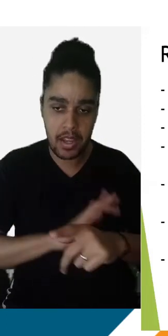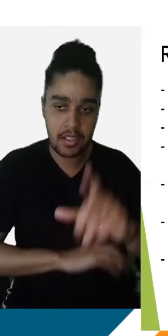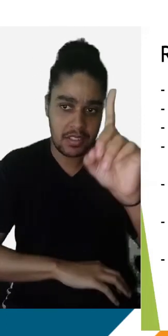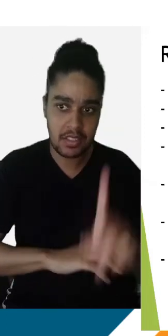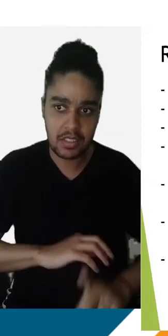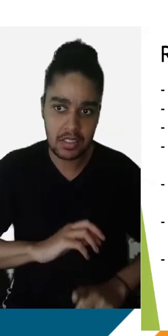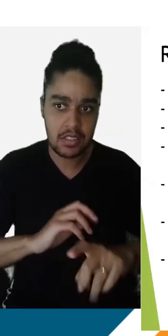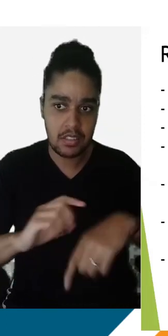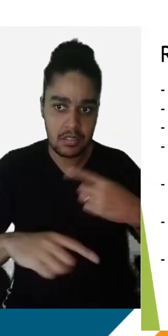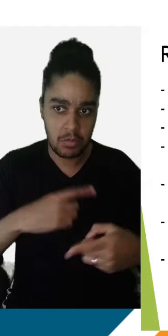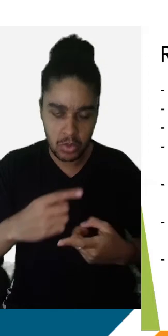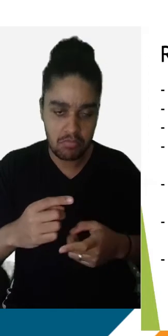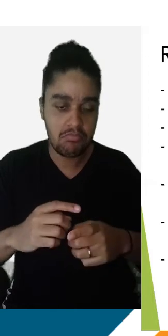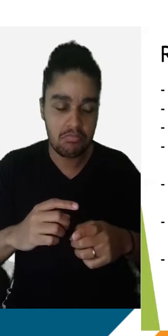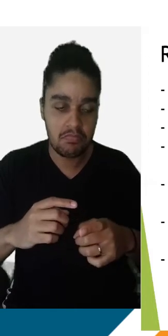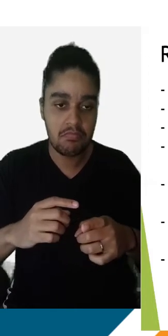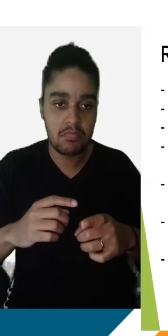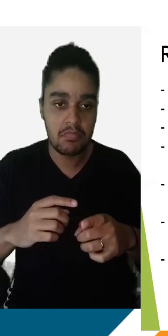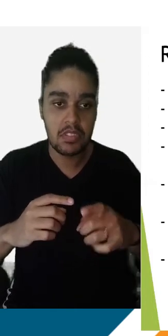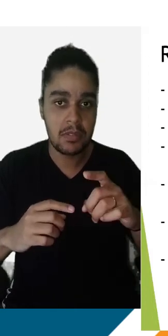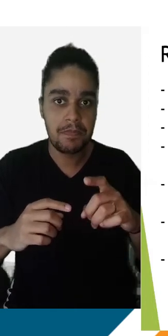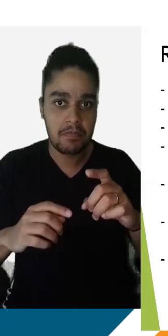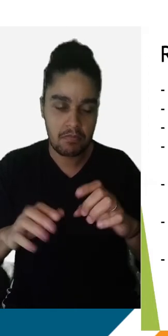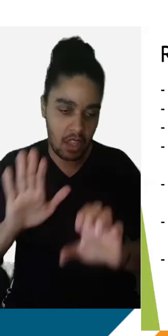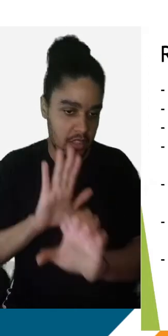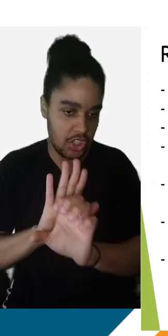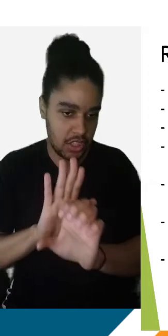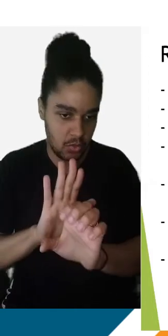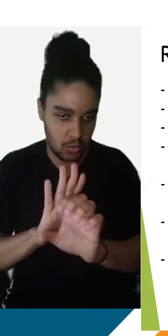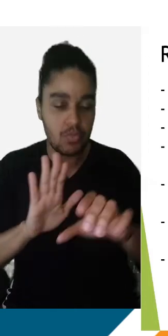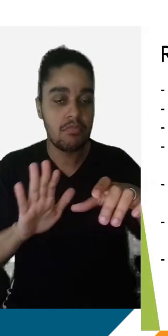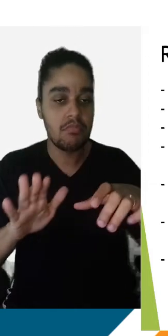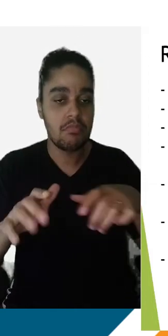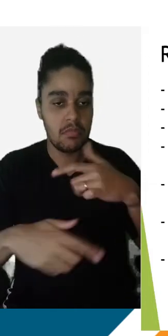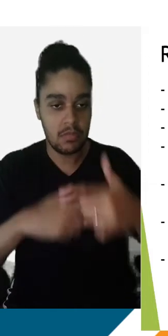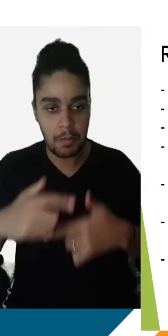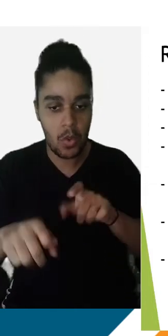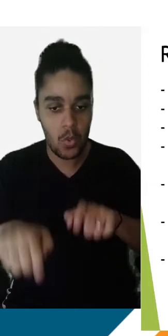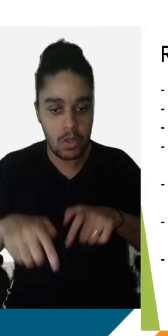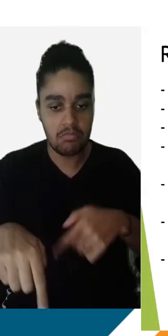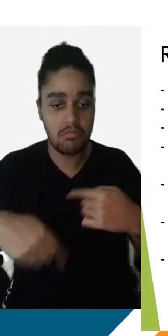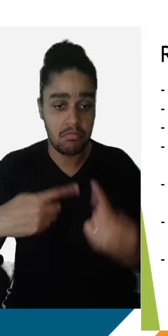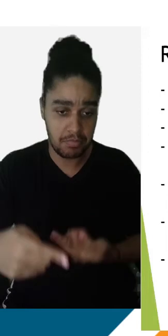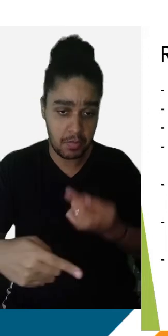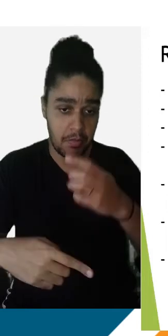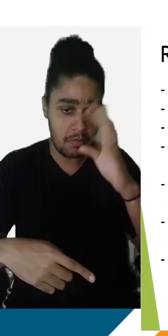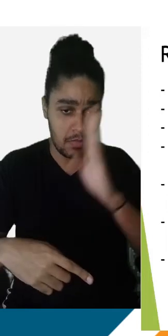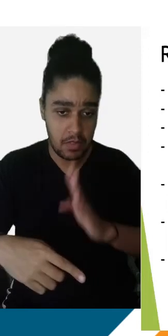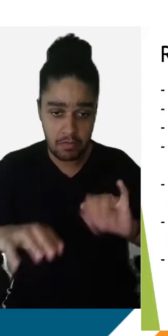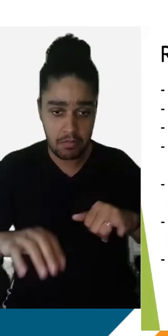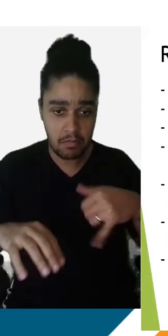pagar direitos a partir ali, principalmente do Estatuto do Trabalhador Rural, né? E aí o Brasil vai aproveitar,